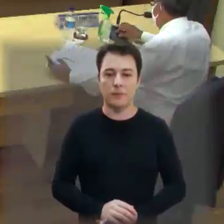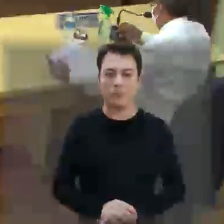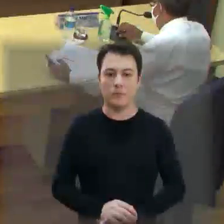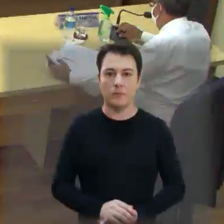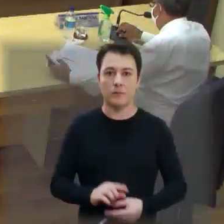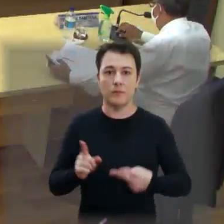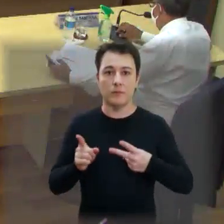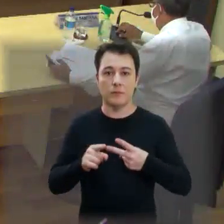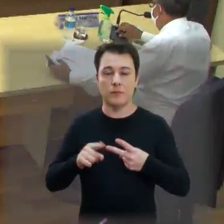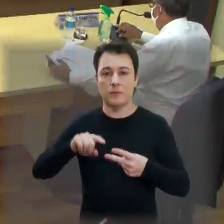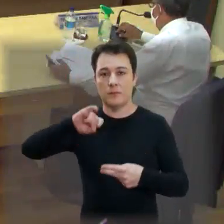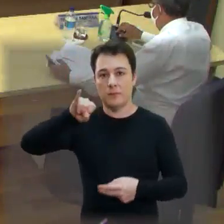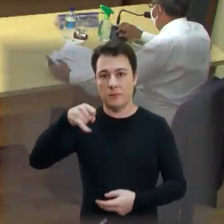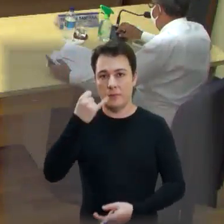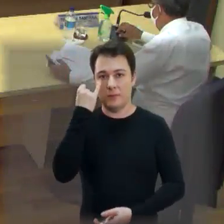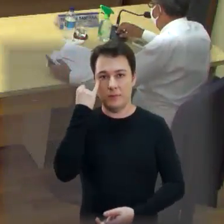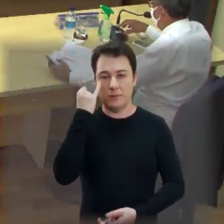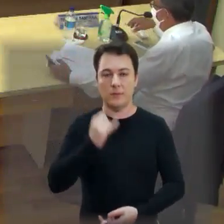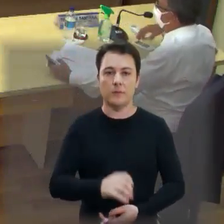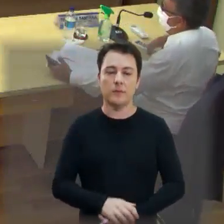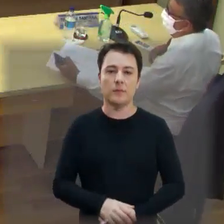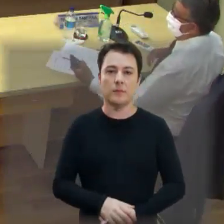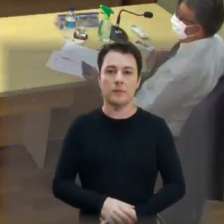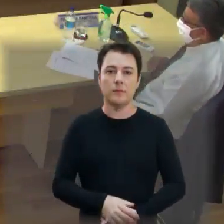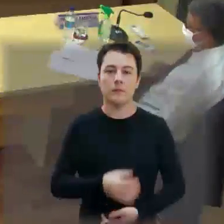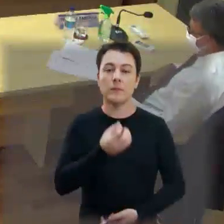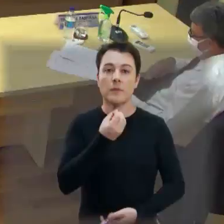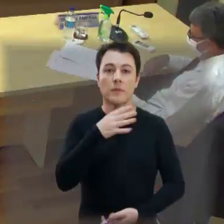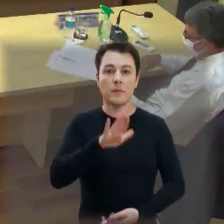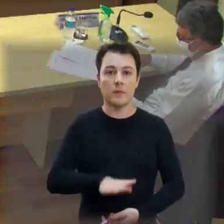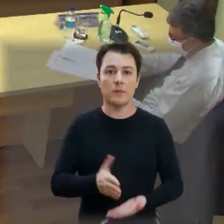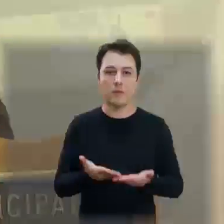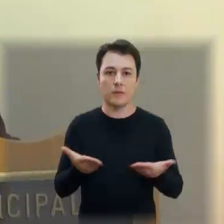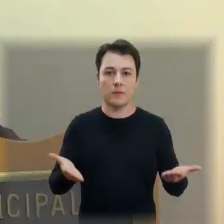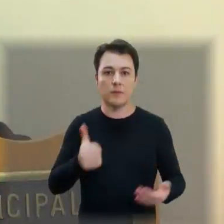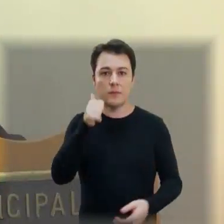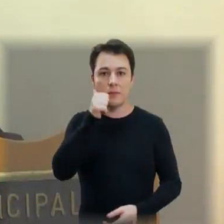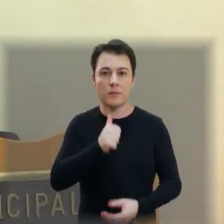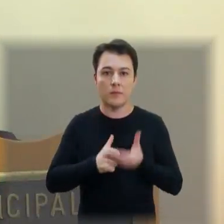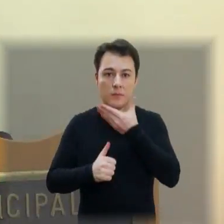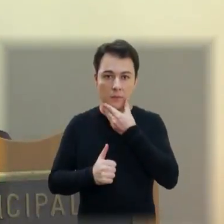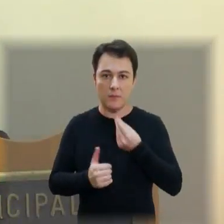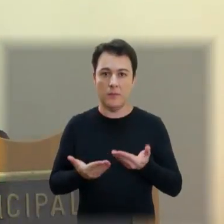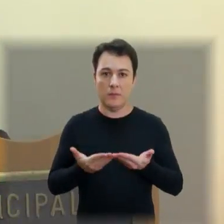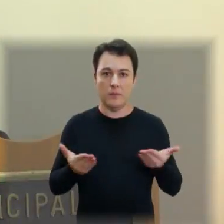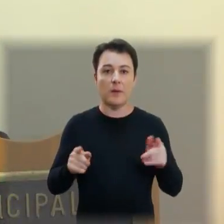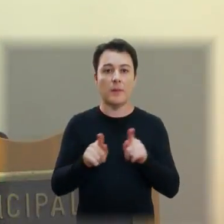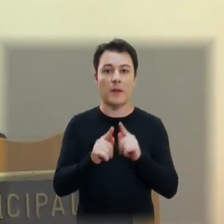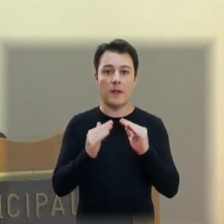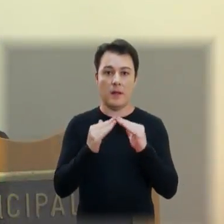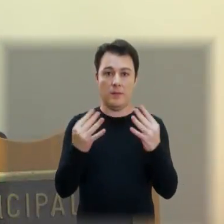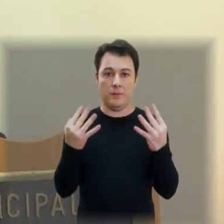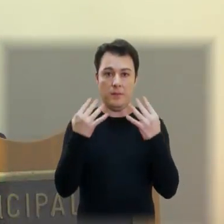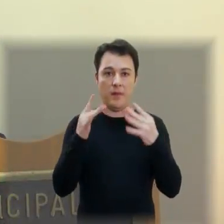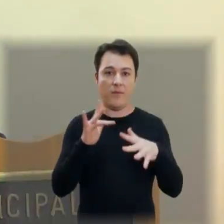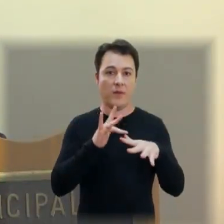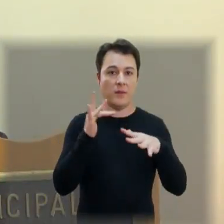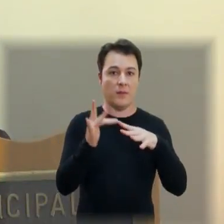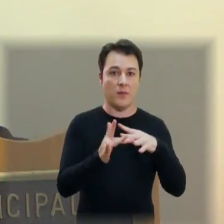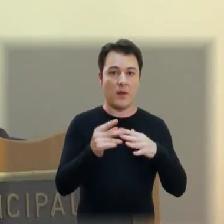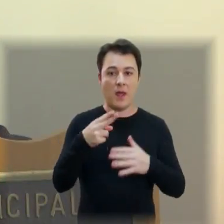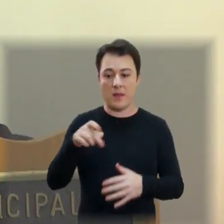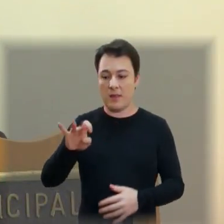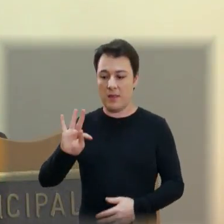Jefferson Yachuda. Boa tarde a todos e todas, todos os vereadores, quem está nos assistindo em casa pelo Facebook, a